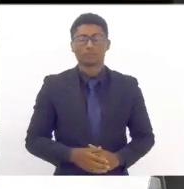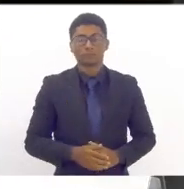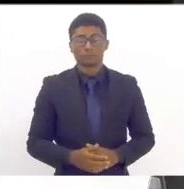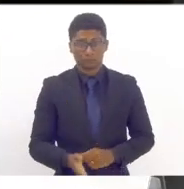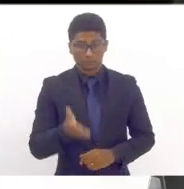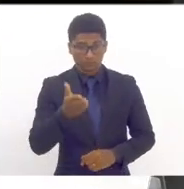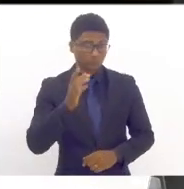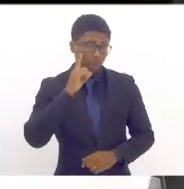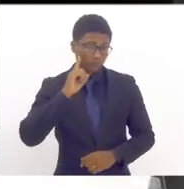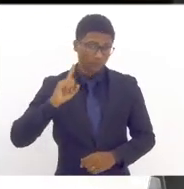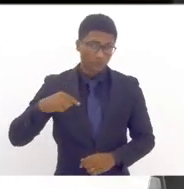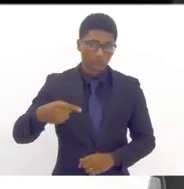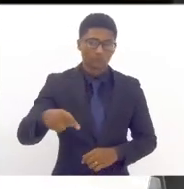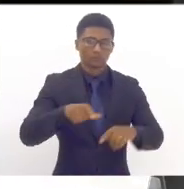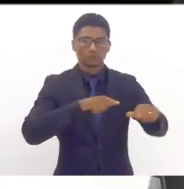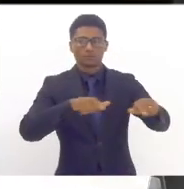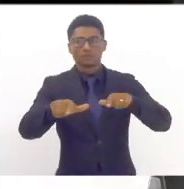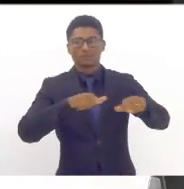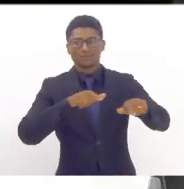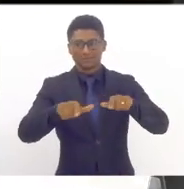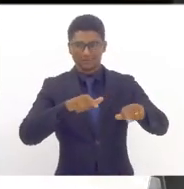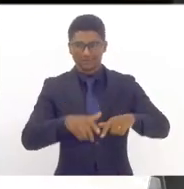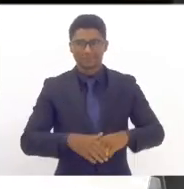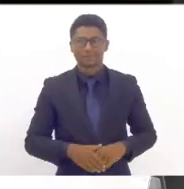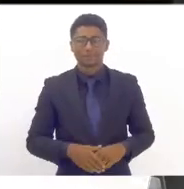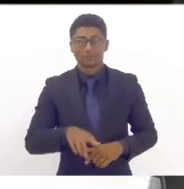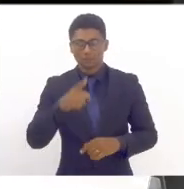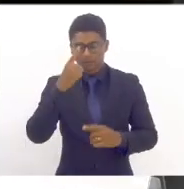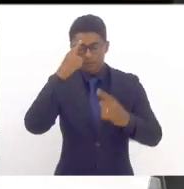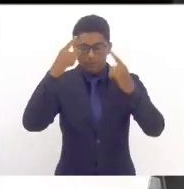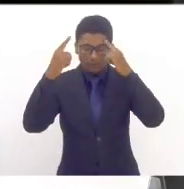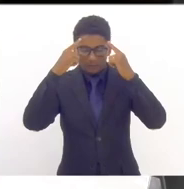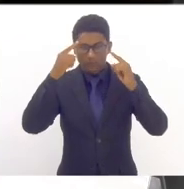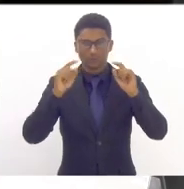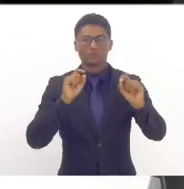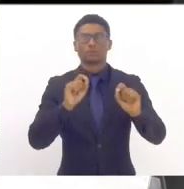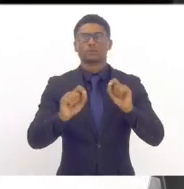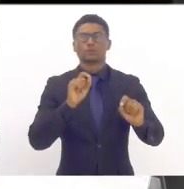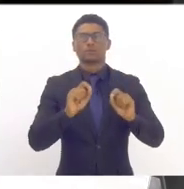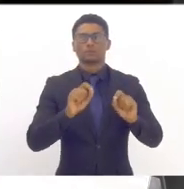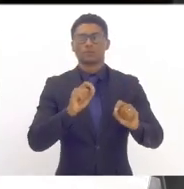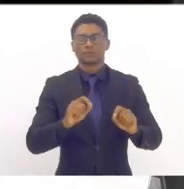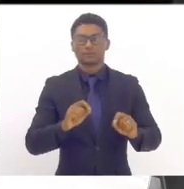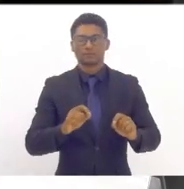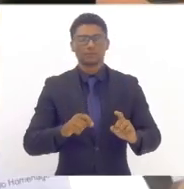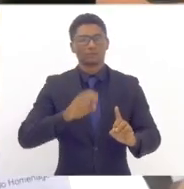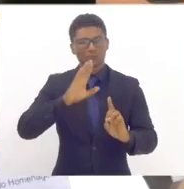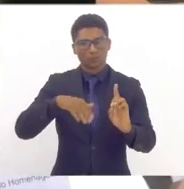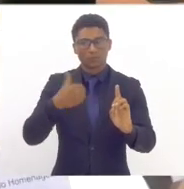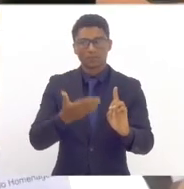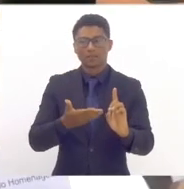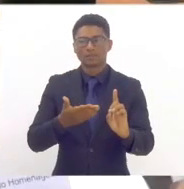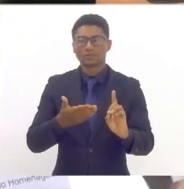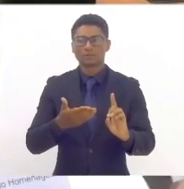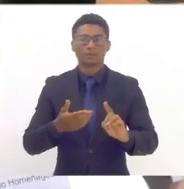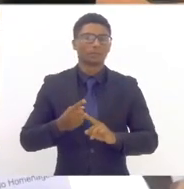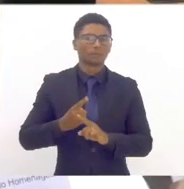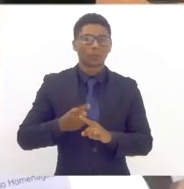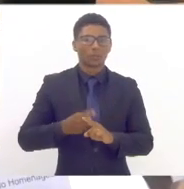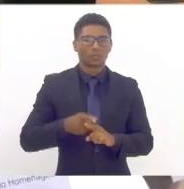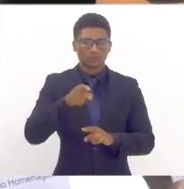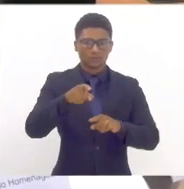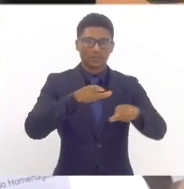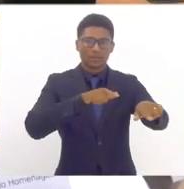seu exercício de trabalho, na sua profissão, você se lembre que essa justa homenagem se dá não apenas para um